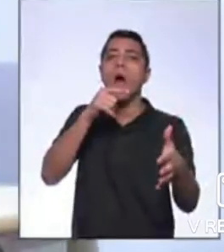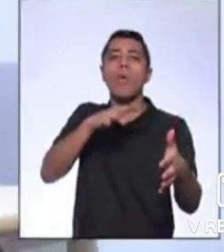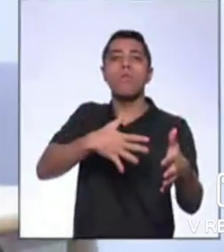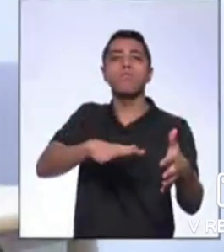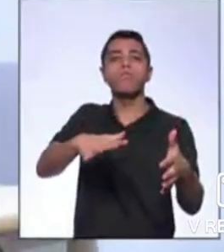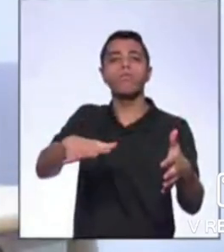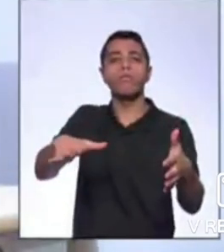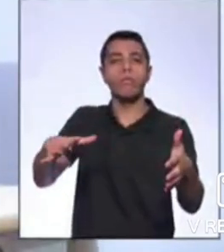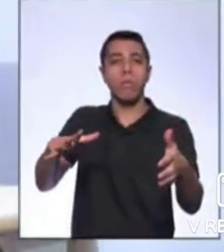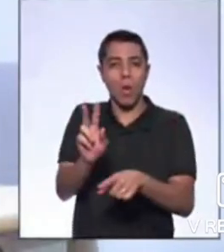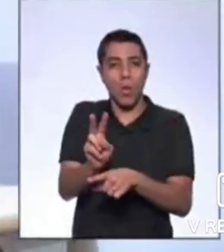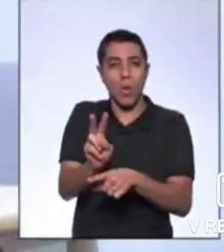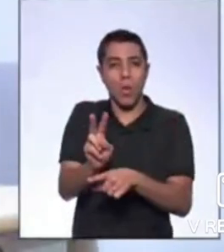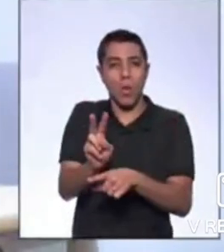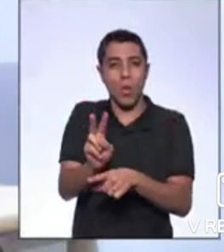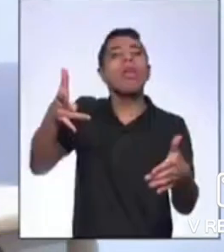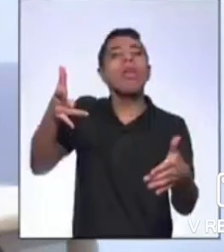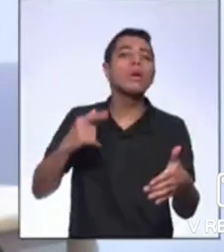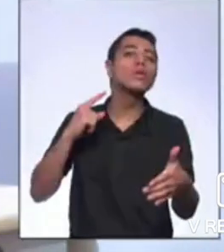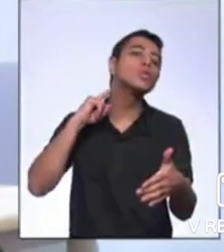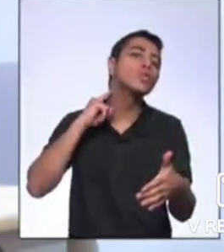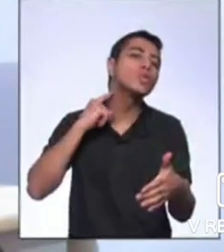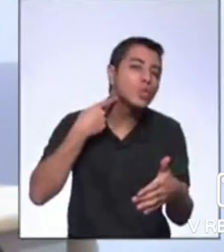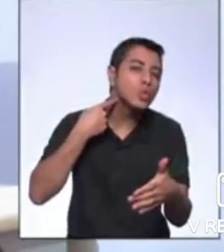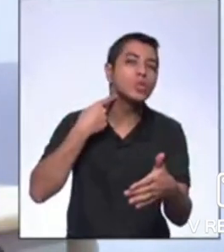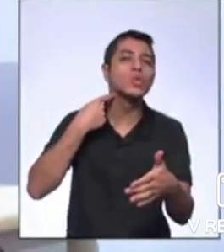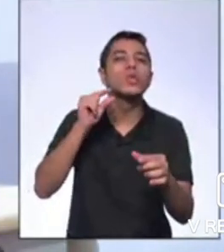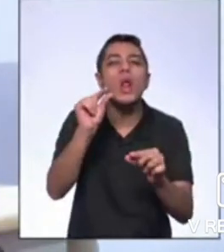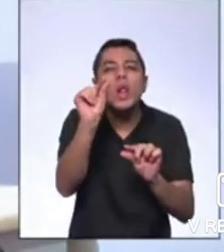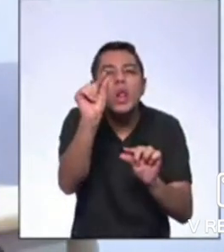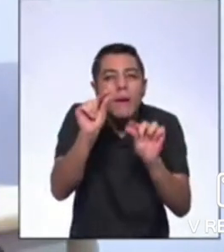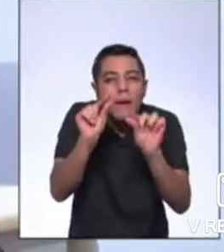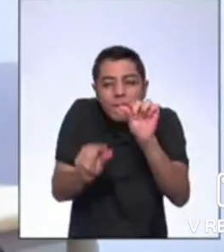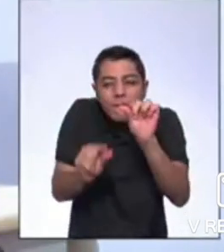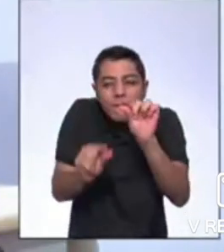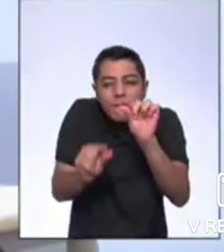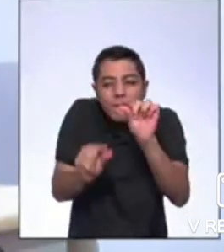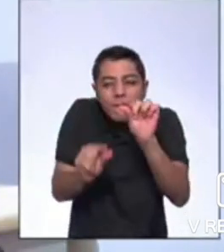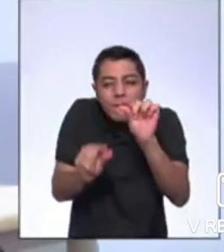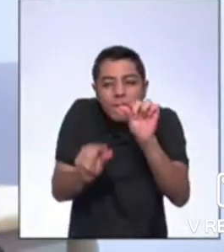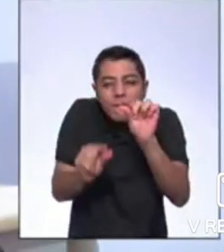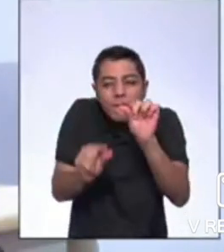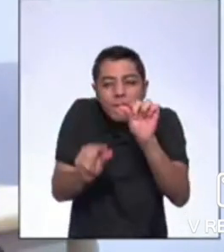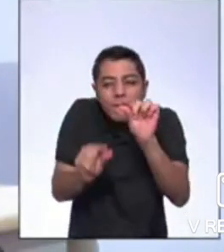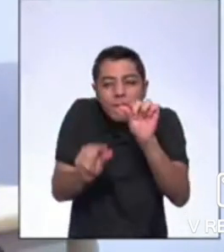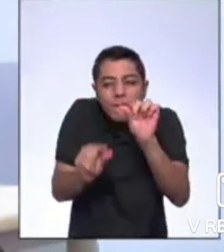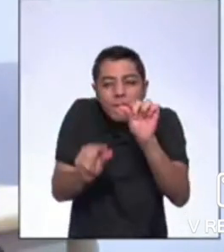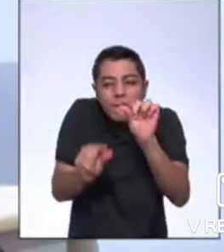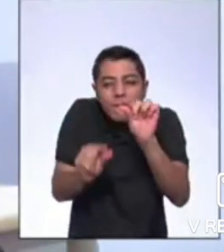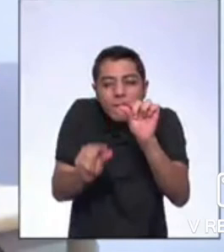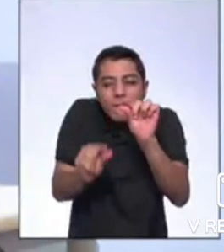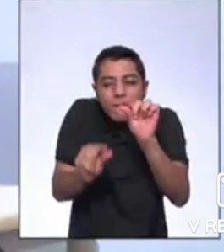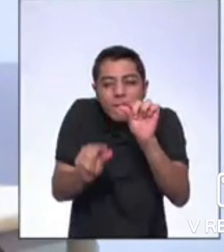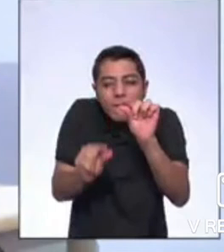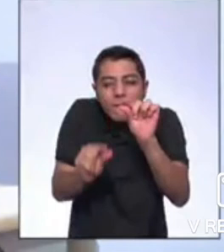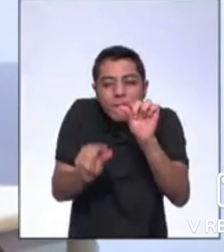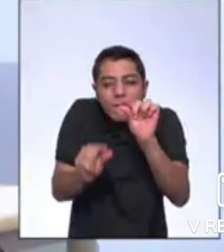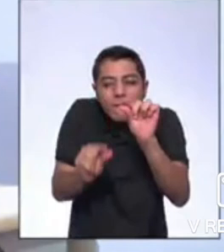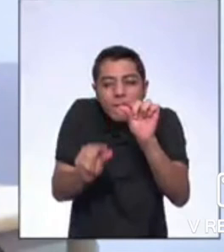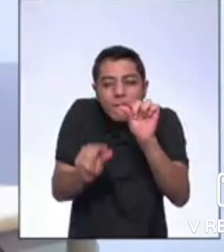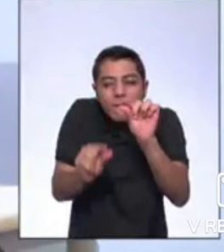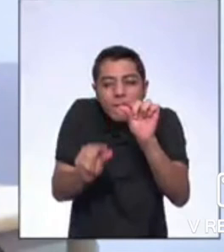impurezas. E é adicionado um produto químico que faz o quê? Que agrega essas impurezas, que faz uma floculação, né? Forma flocos.